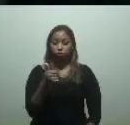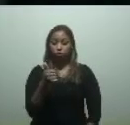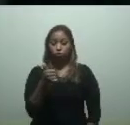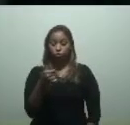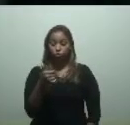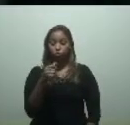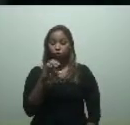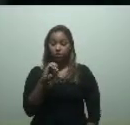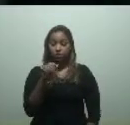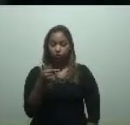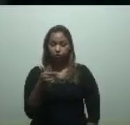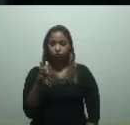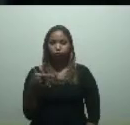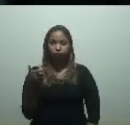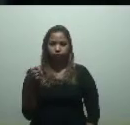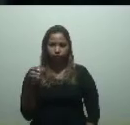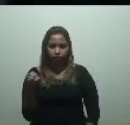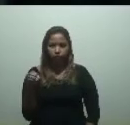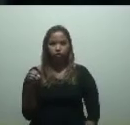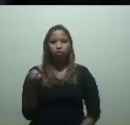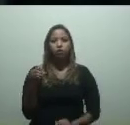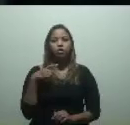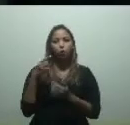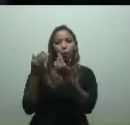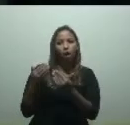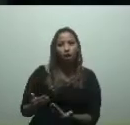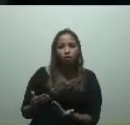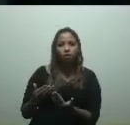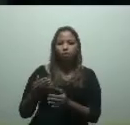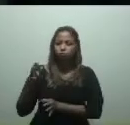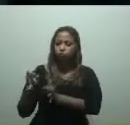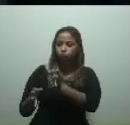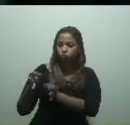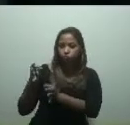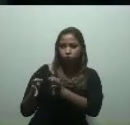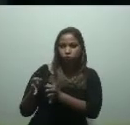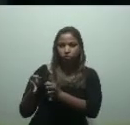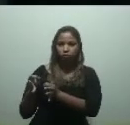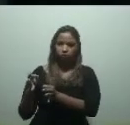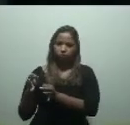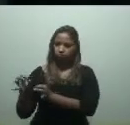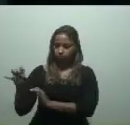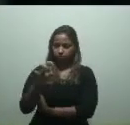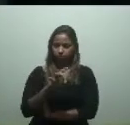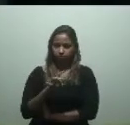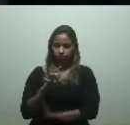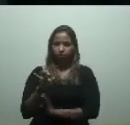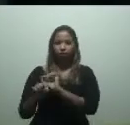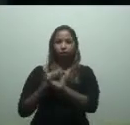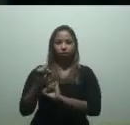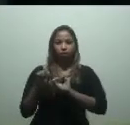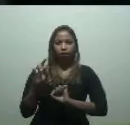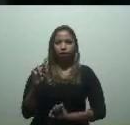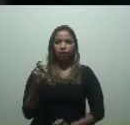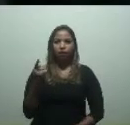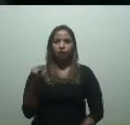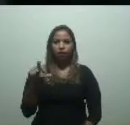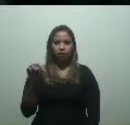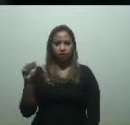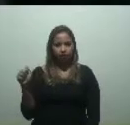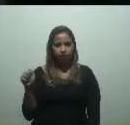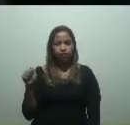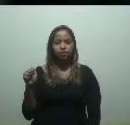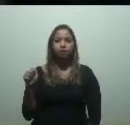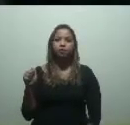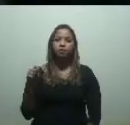02-2020, que ora submete à análise jurídica dos ilustres e digníssimos pares. Raleça Cleidilane Freire